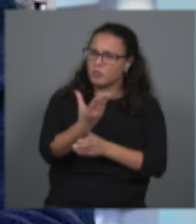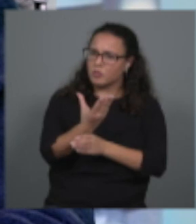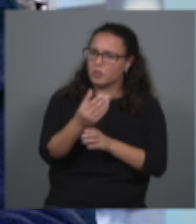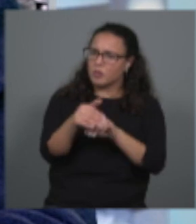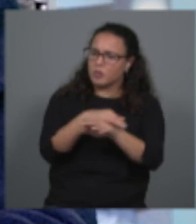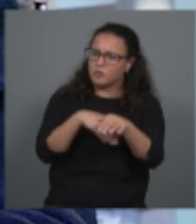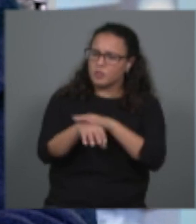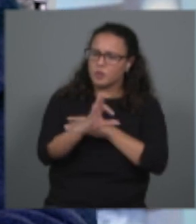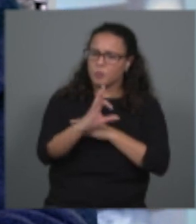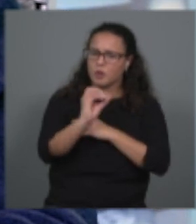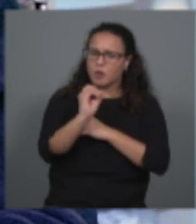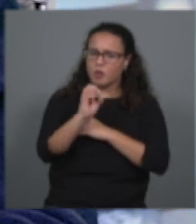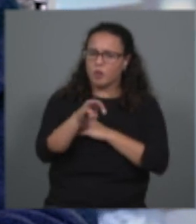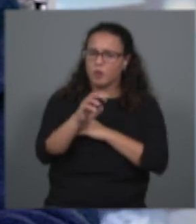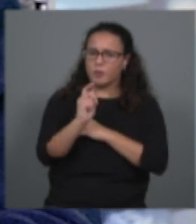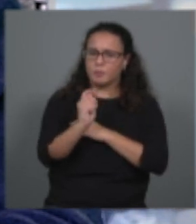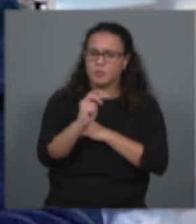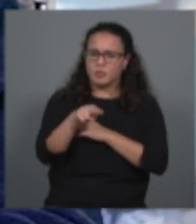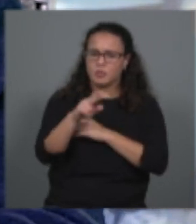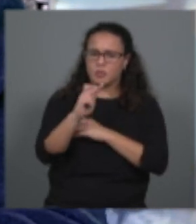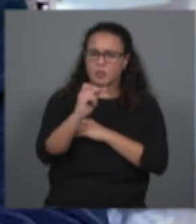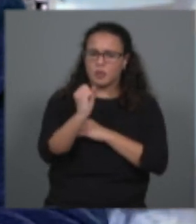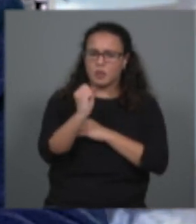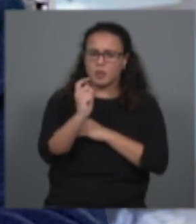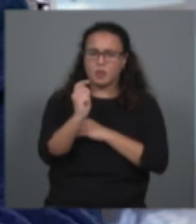e prestam-lhe um